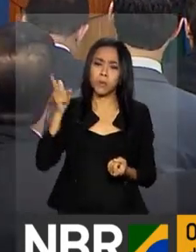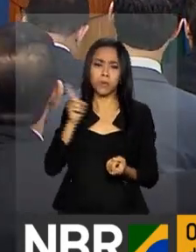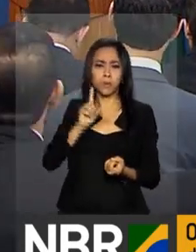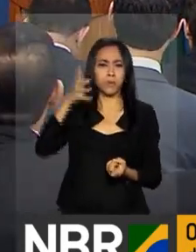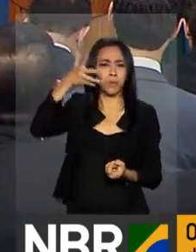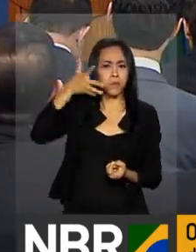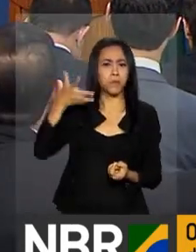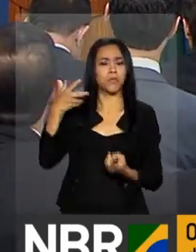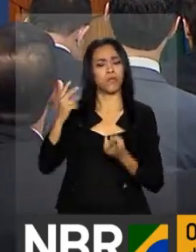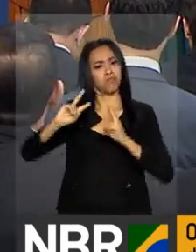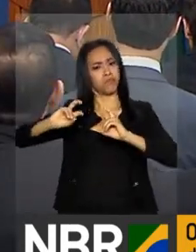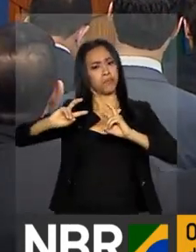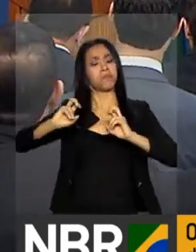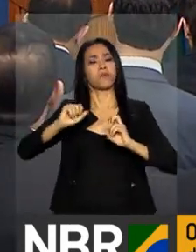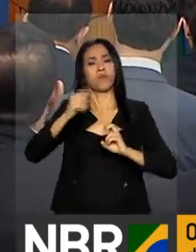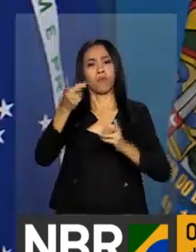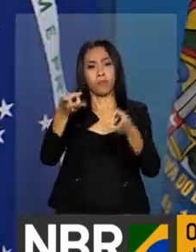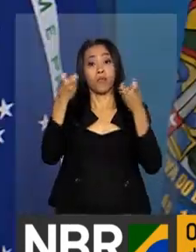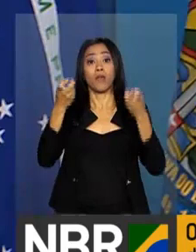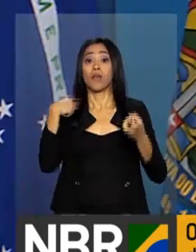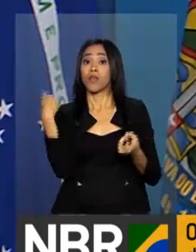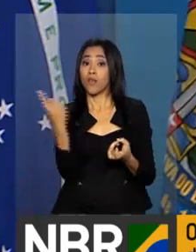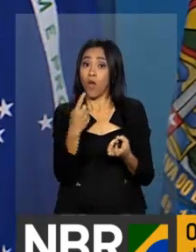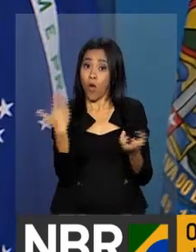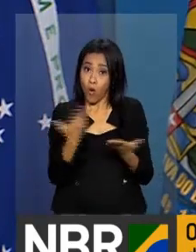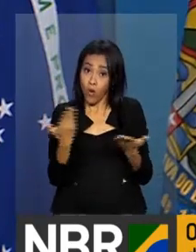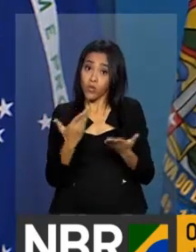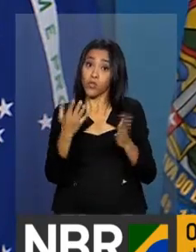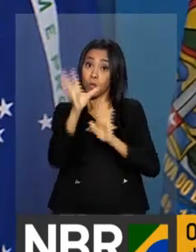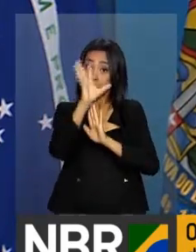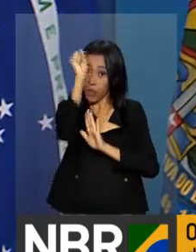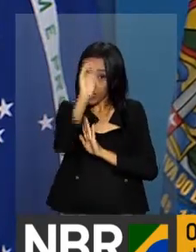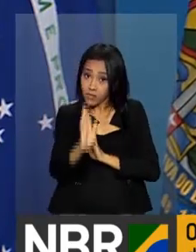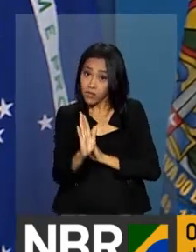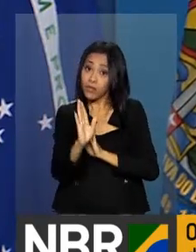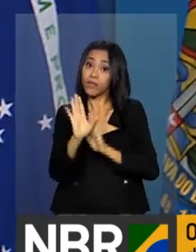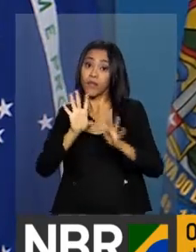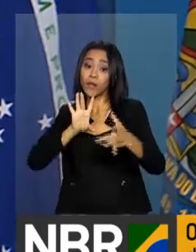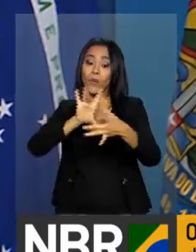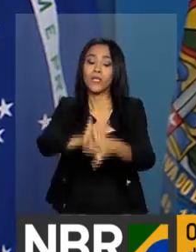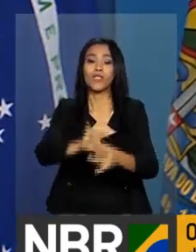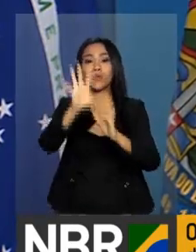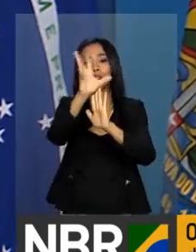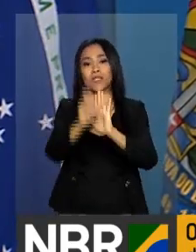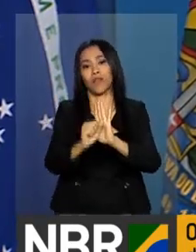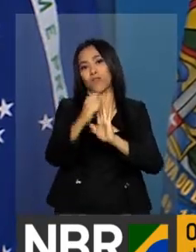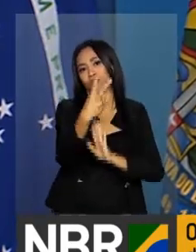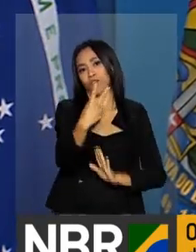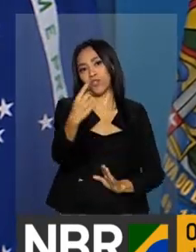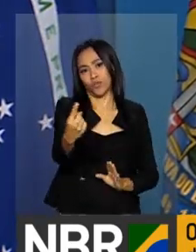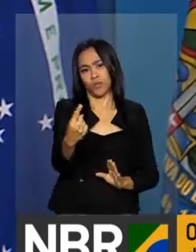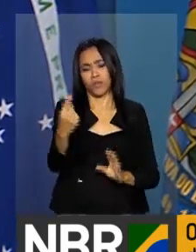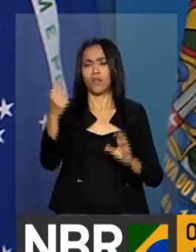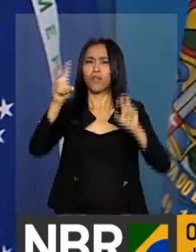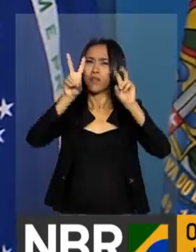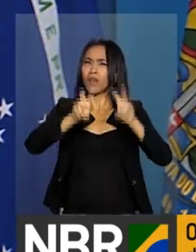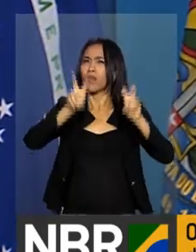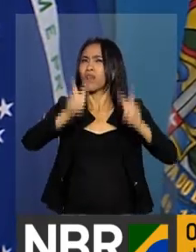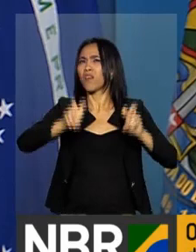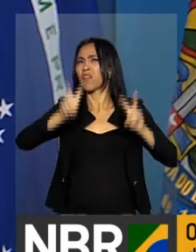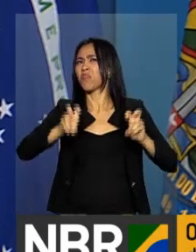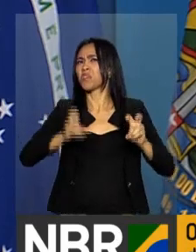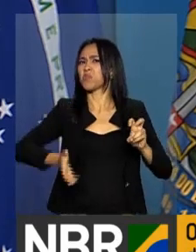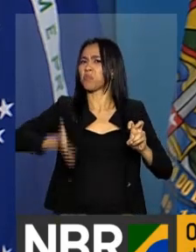estamos trazendo o brasil para o século 21 não é matérias que no passado não